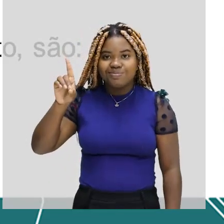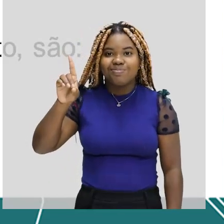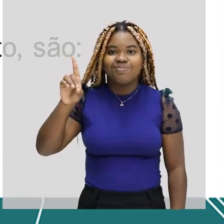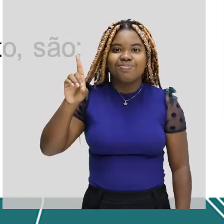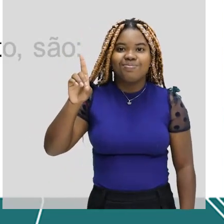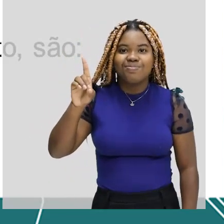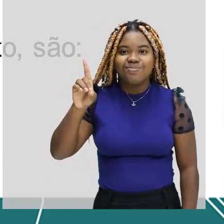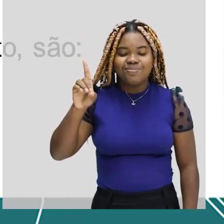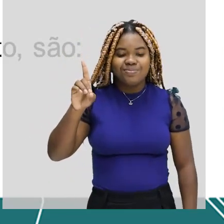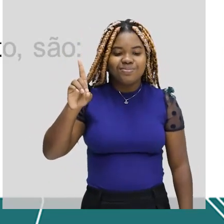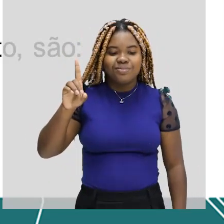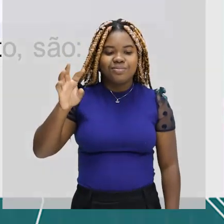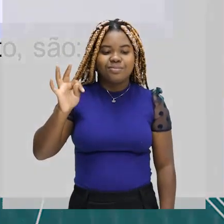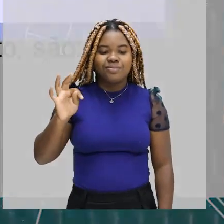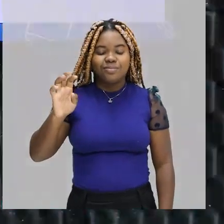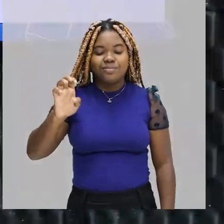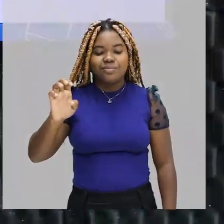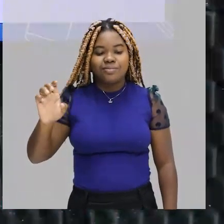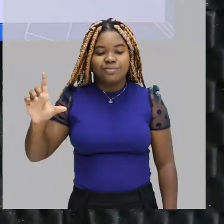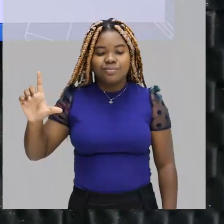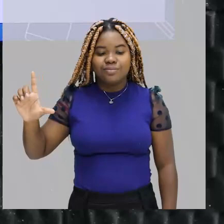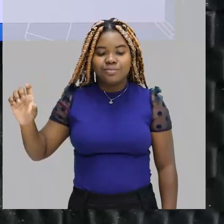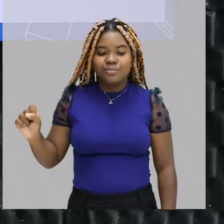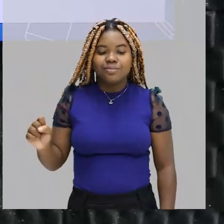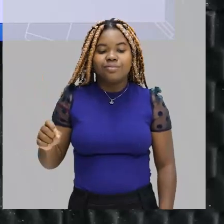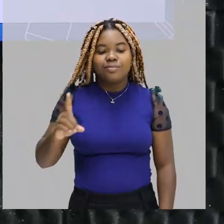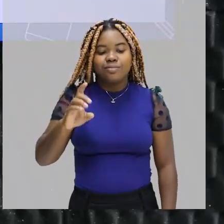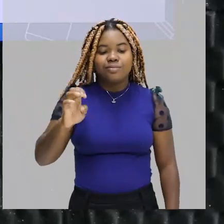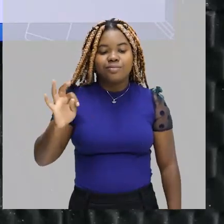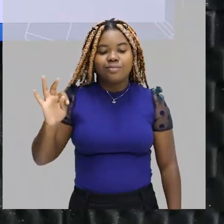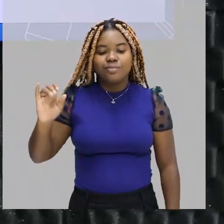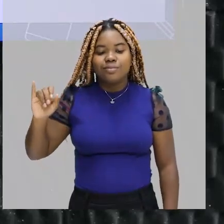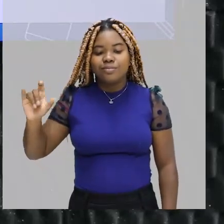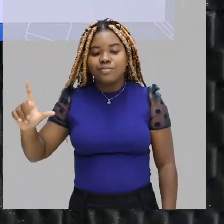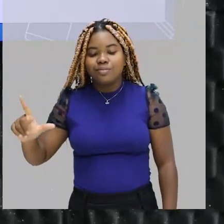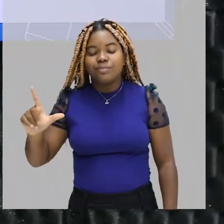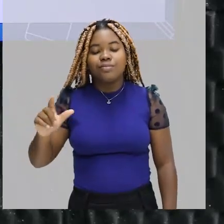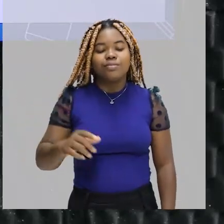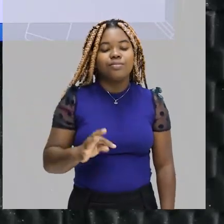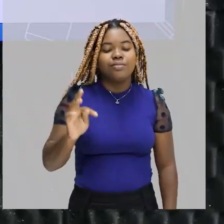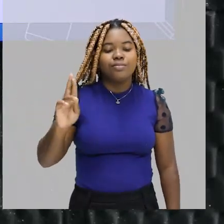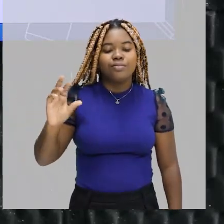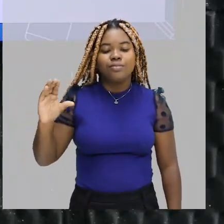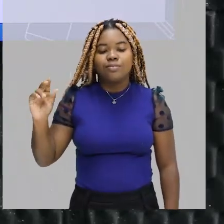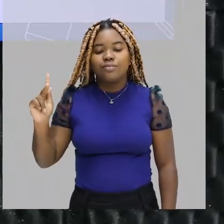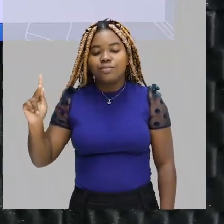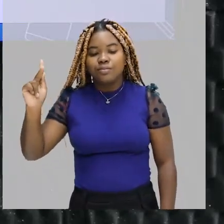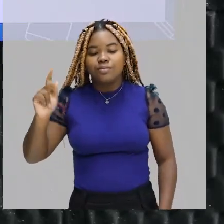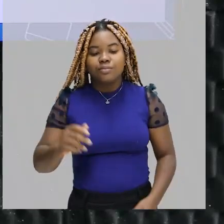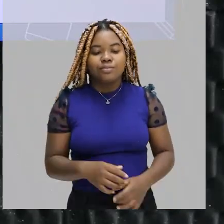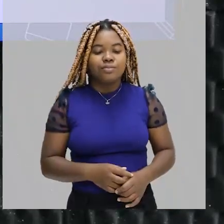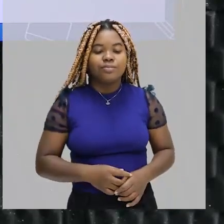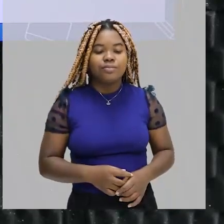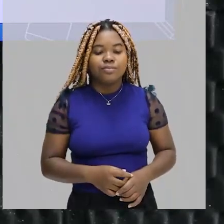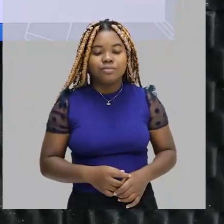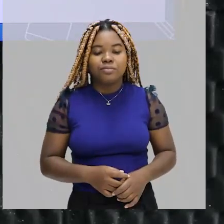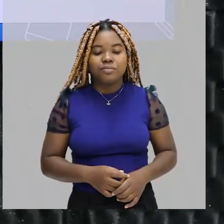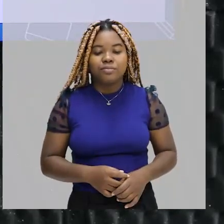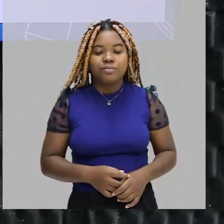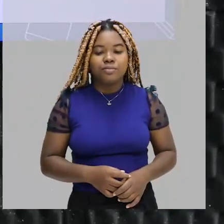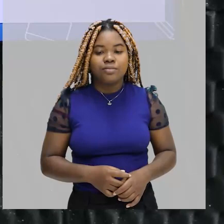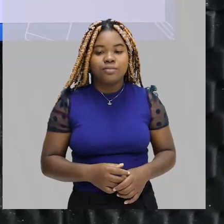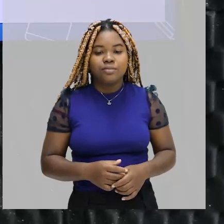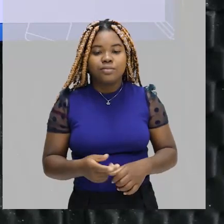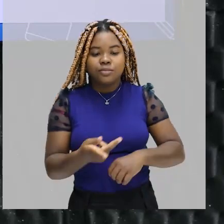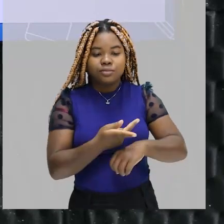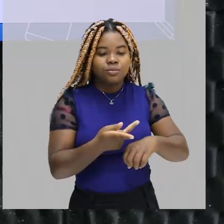justamente tells, que é contar, detail, detalhar, e track, que é fazer um rastreamento